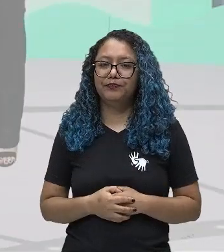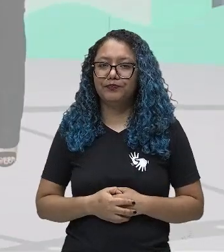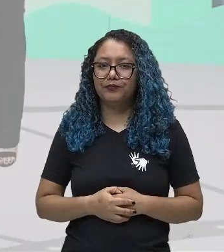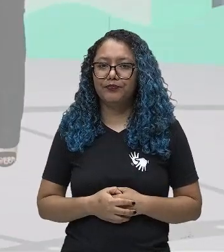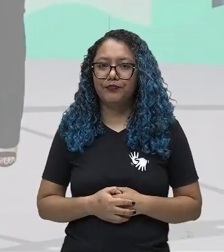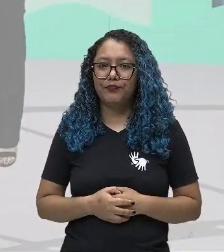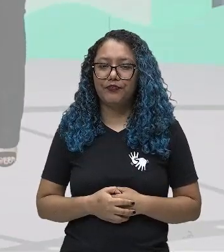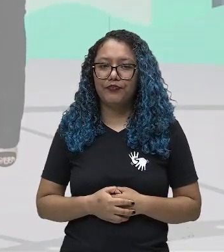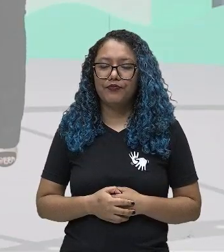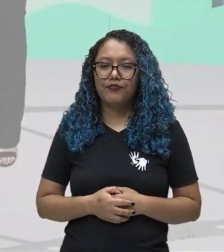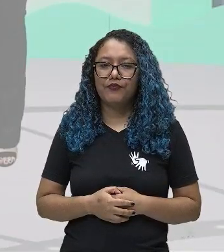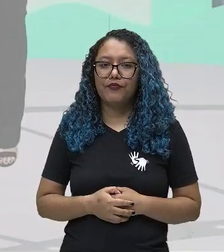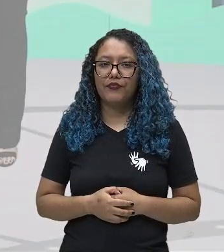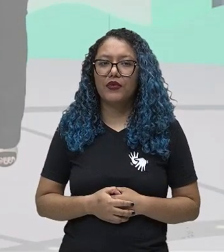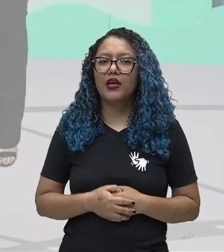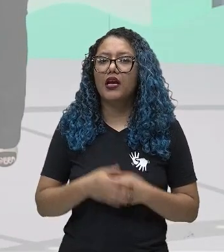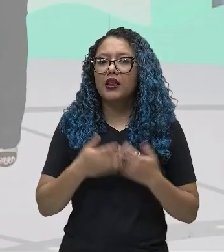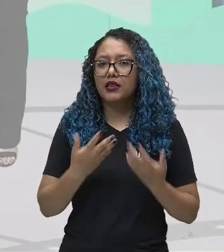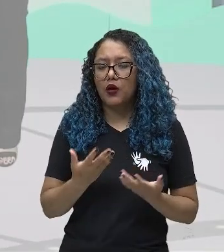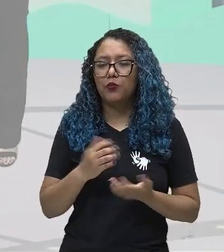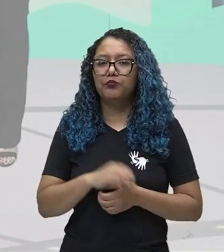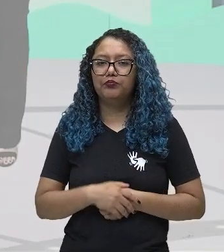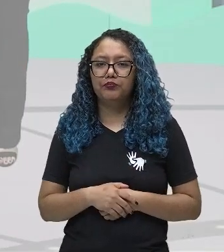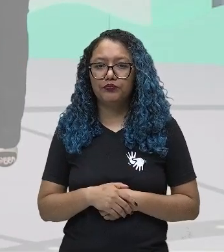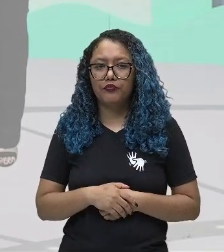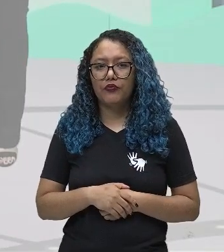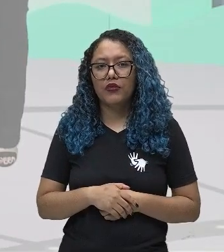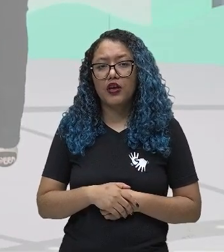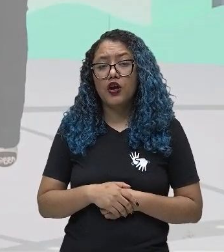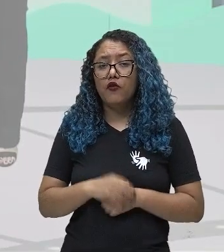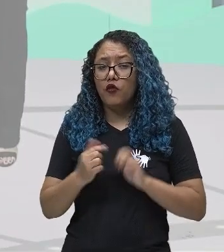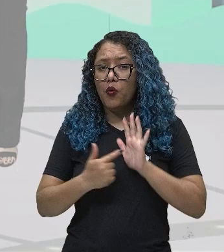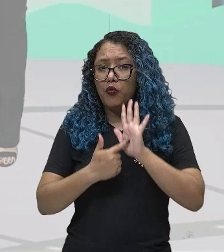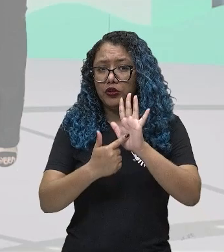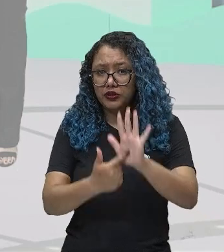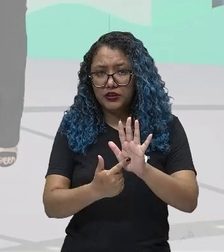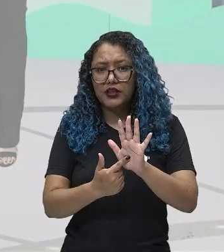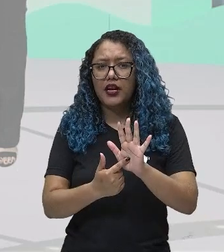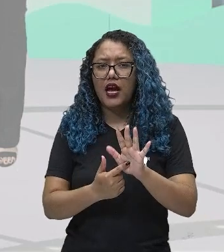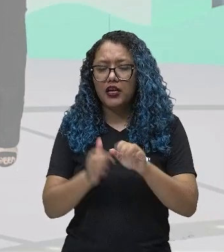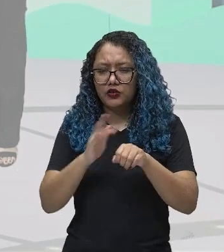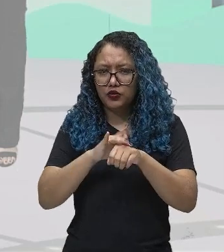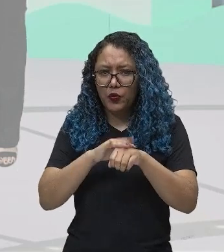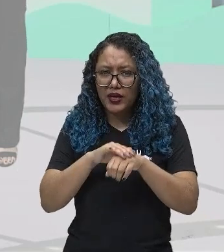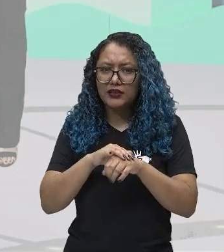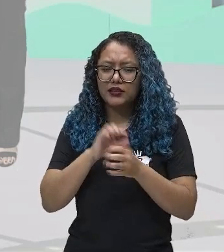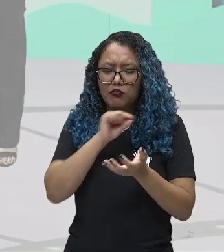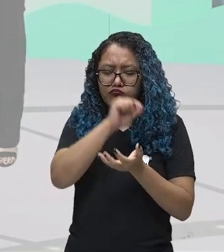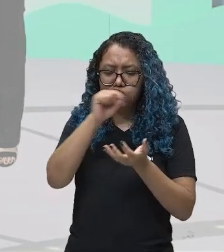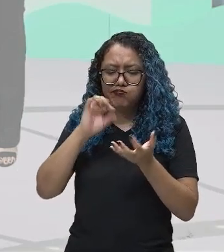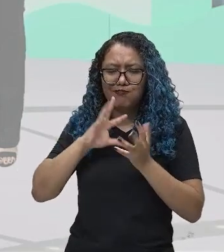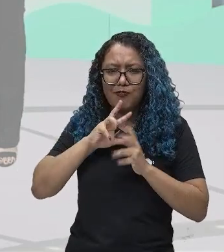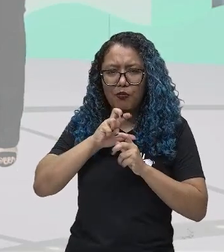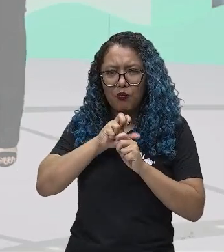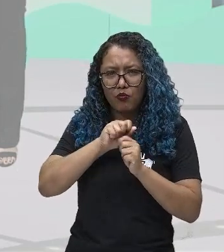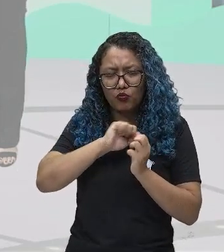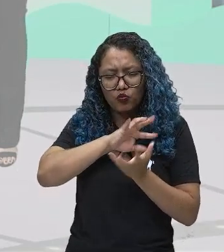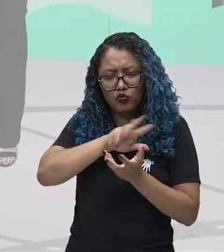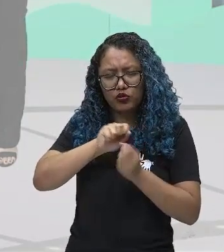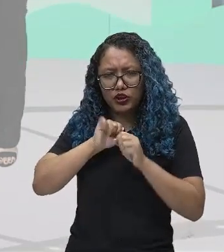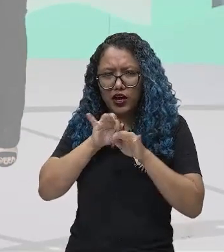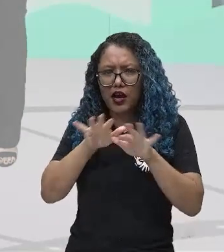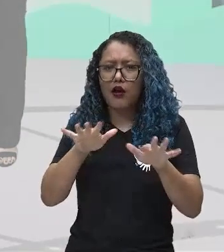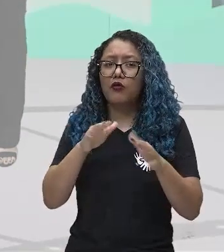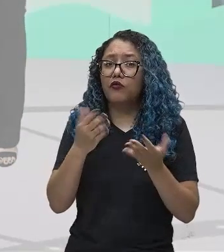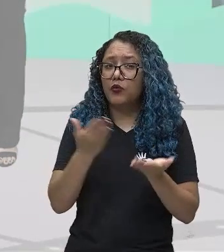E para essa dica, eu trouxe aqui para vocês as grandes pandemias que acometeram a humanidade. E vamos começar com a